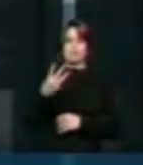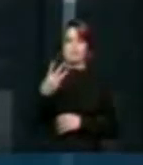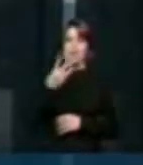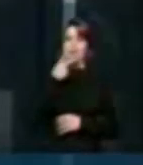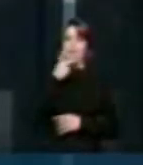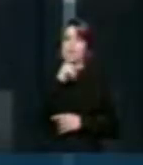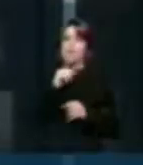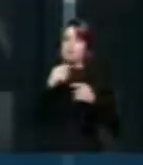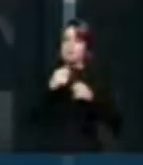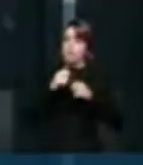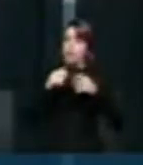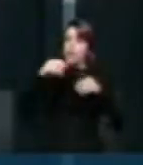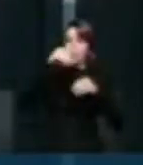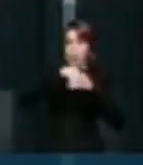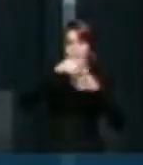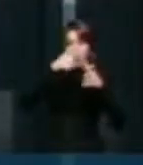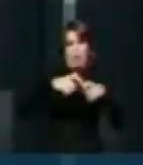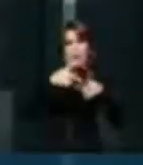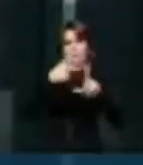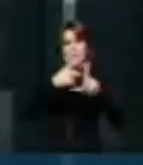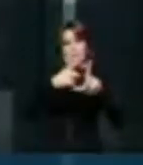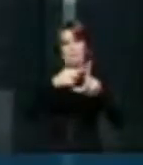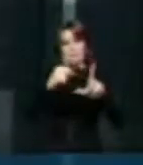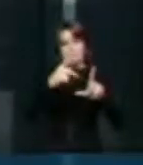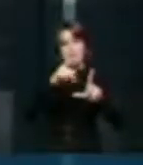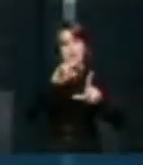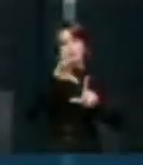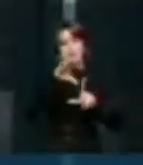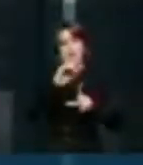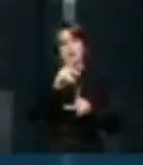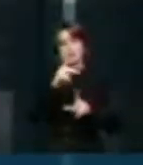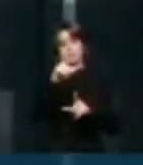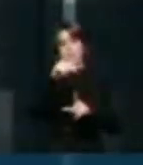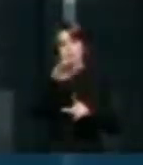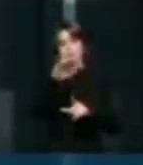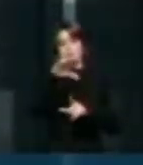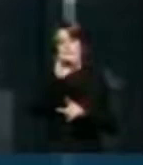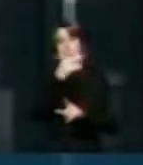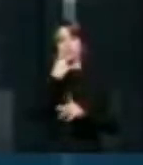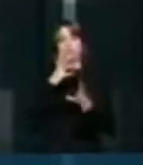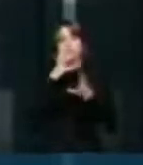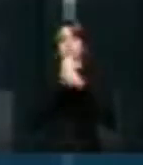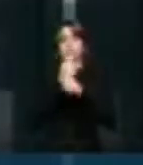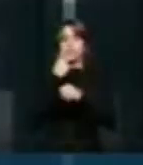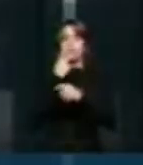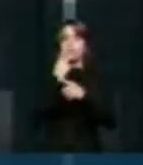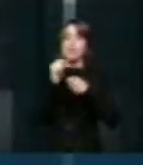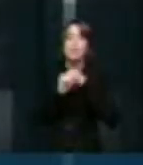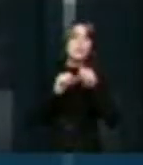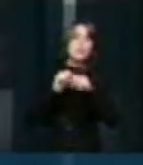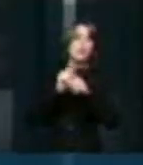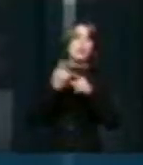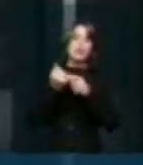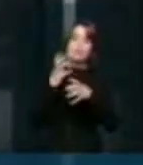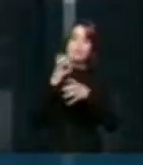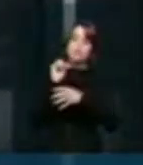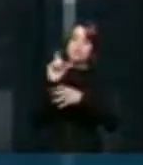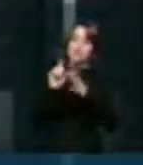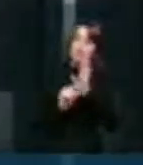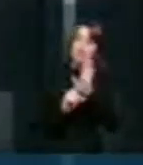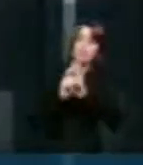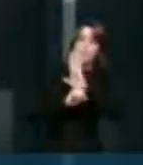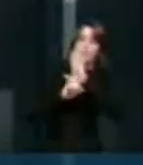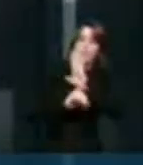de 2012. As 2 medidas provisórias e os 7 decretos que compõem o que já ficou conhecido